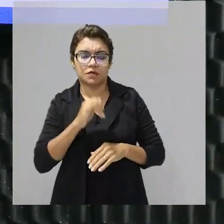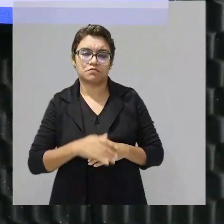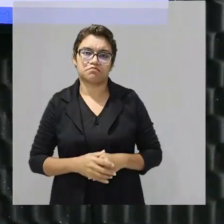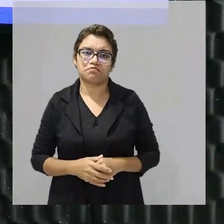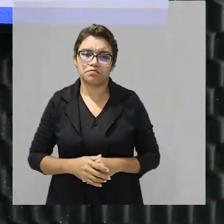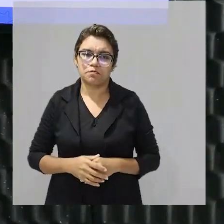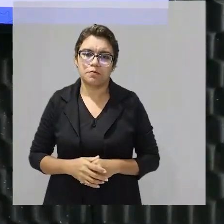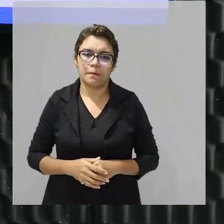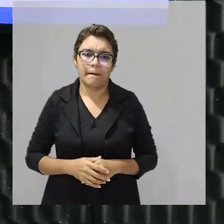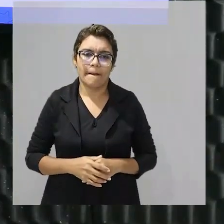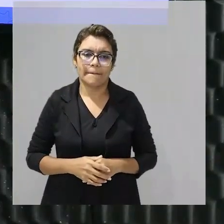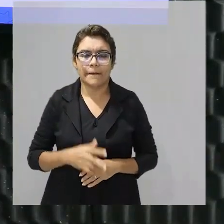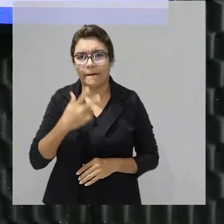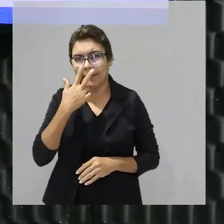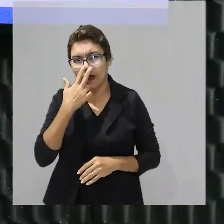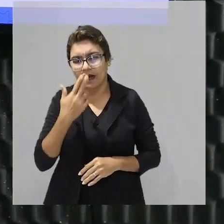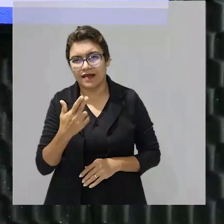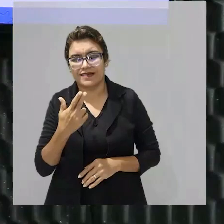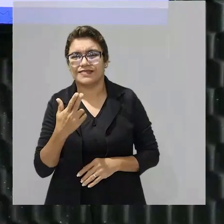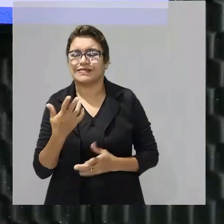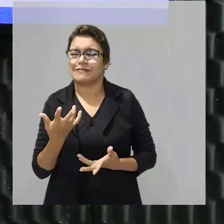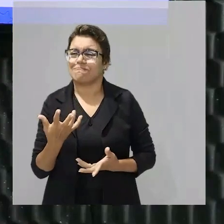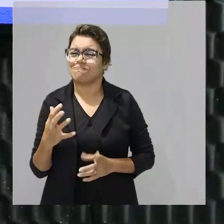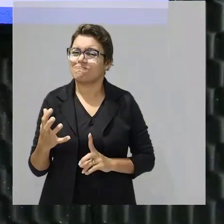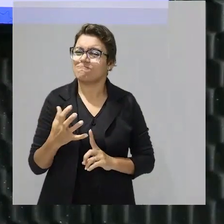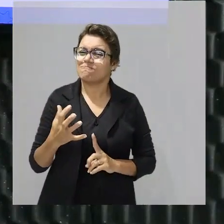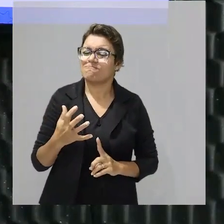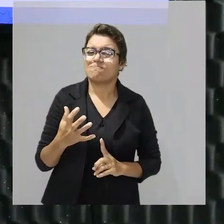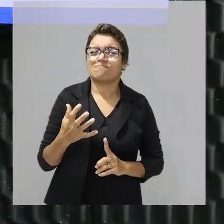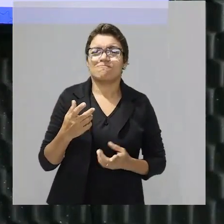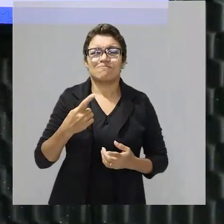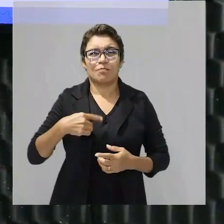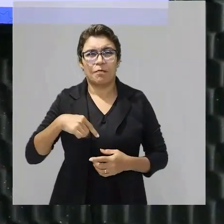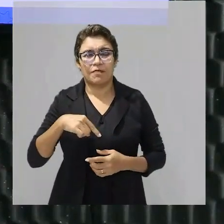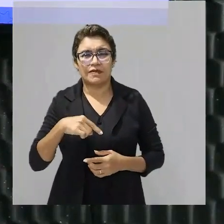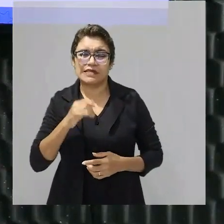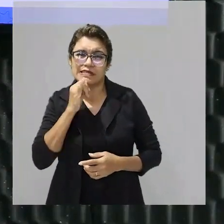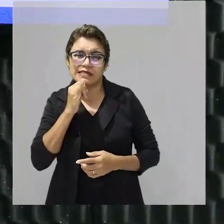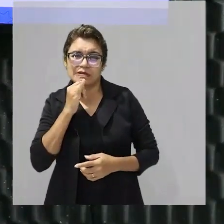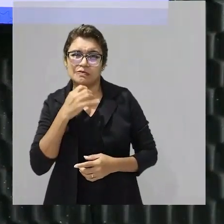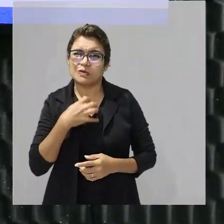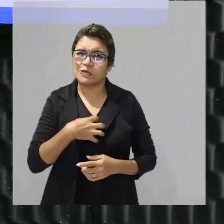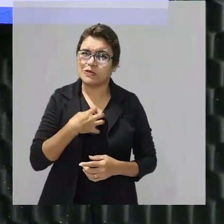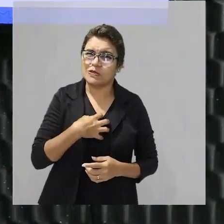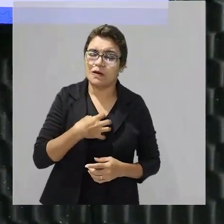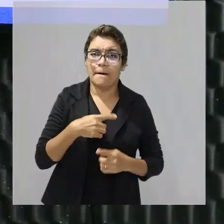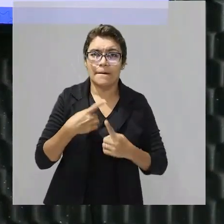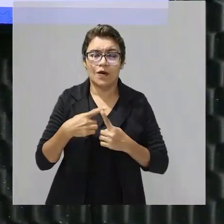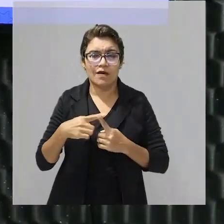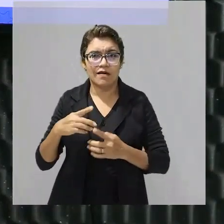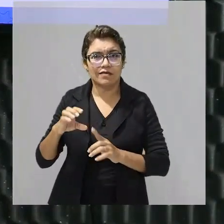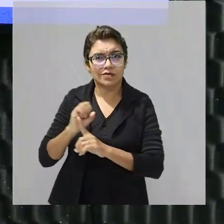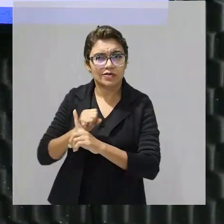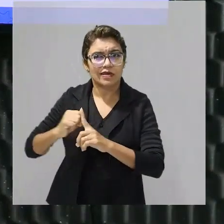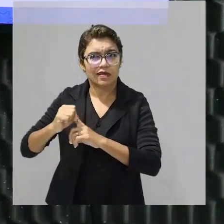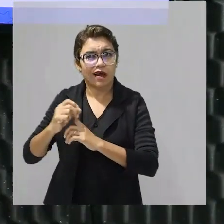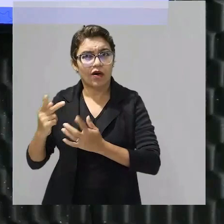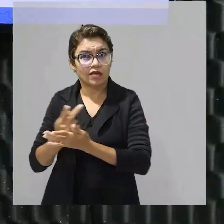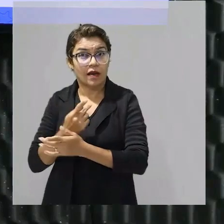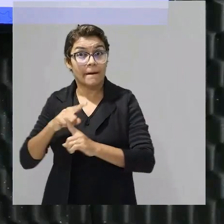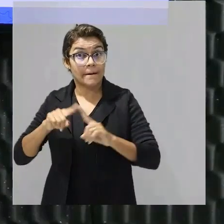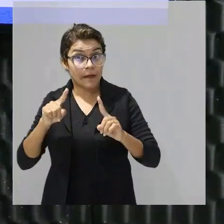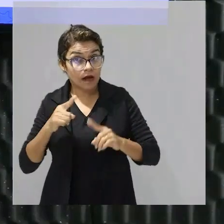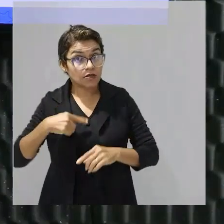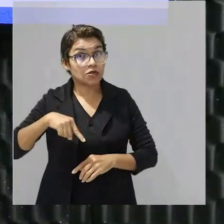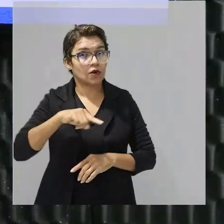padrão culto da língua portuguesa. E aí vai vir o tema, né? Vocês vão se deparar lá com o tema exigido pela